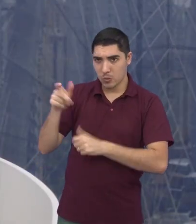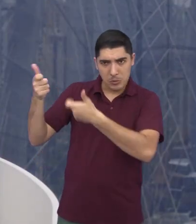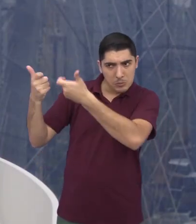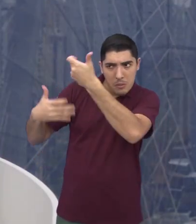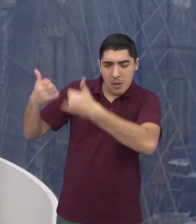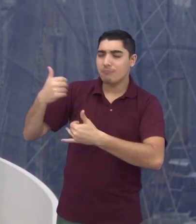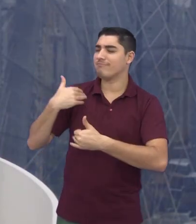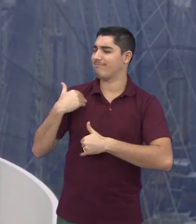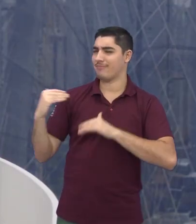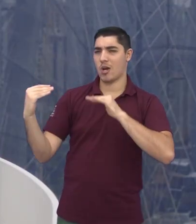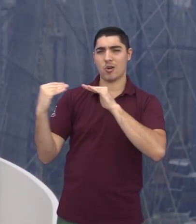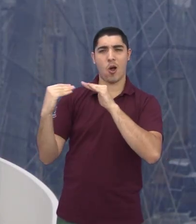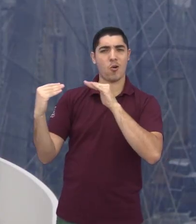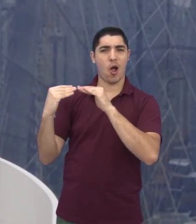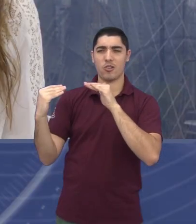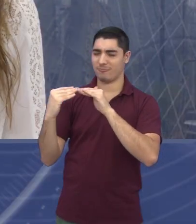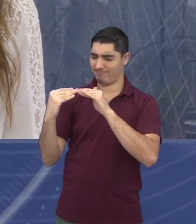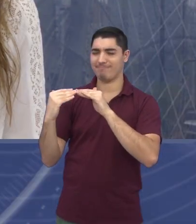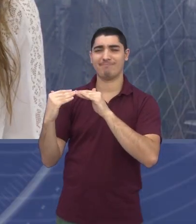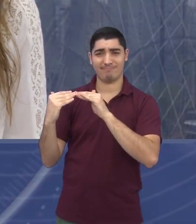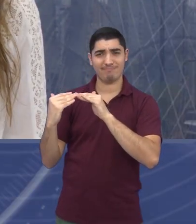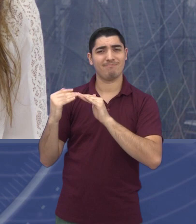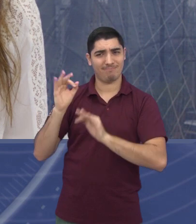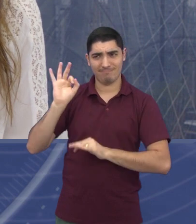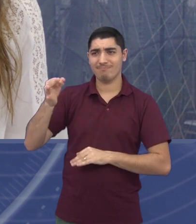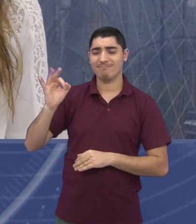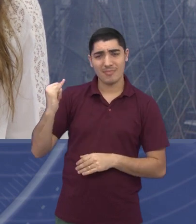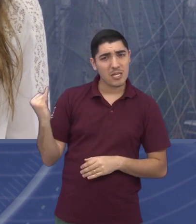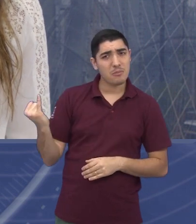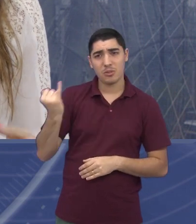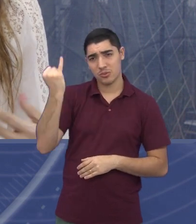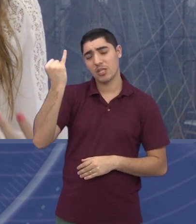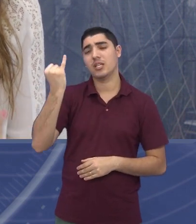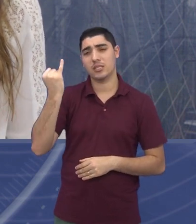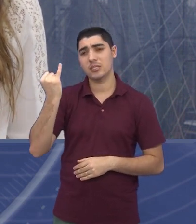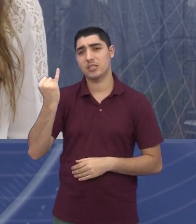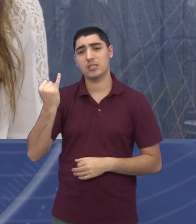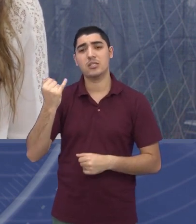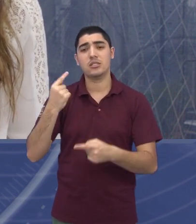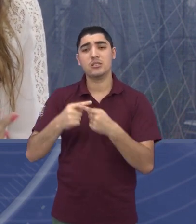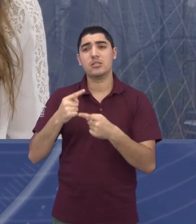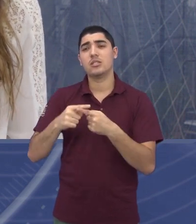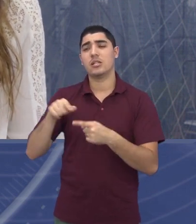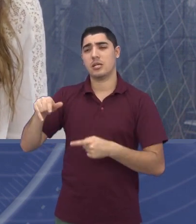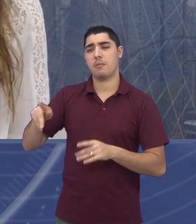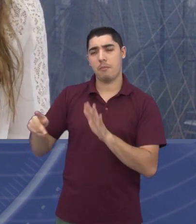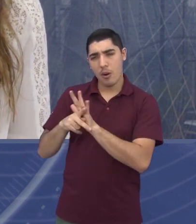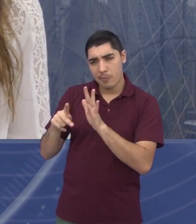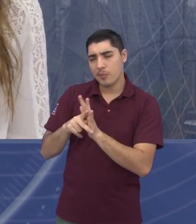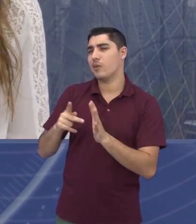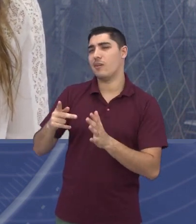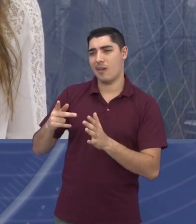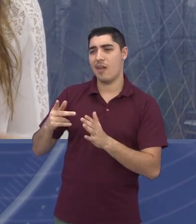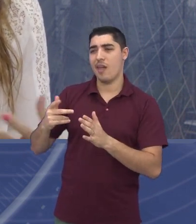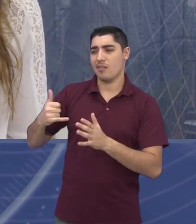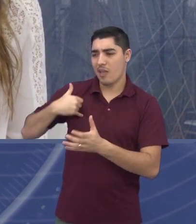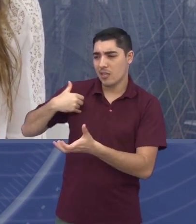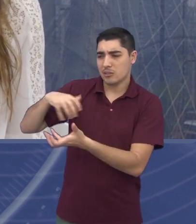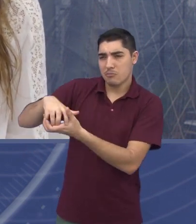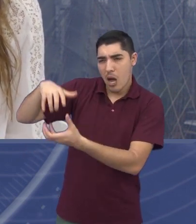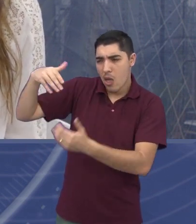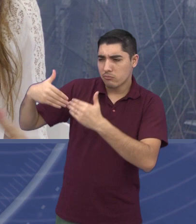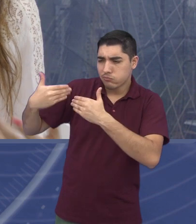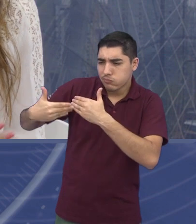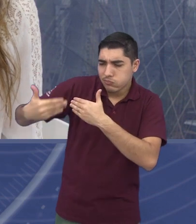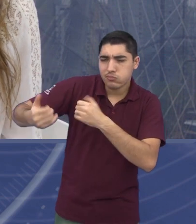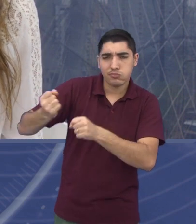eu concordo amplamente, é tudo muito importante, né, a questão do idadismo, né, desse etarismo,